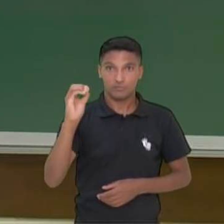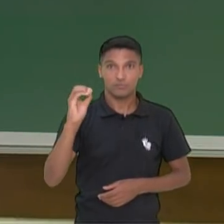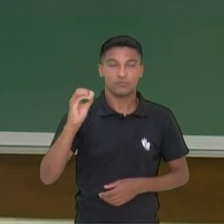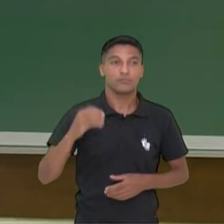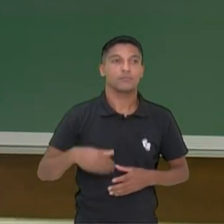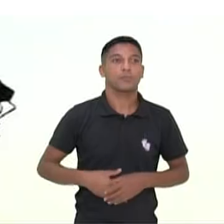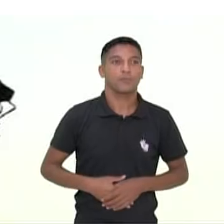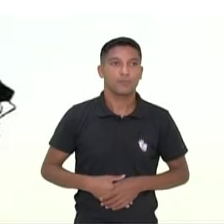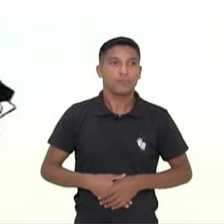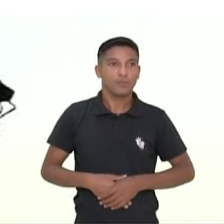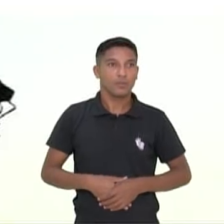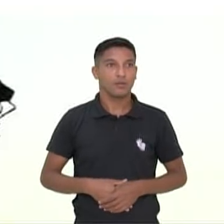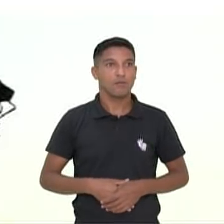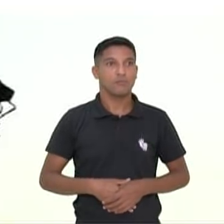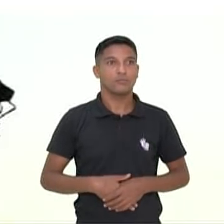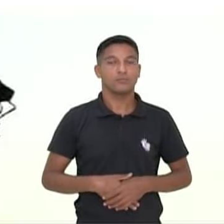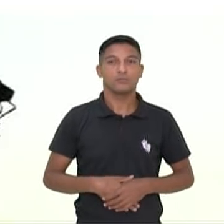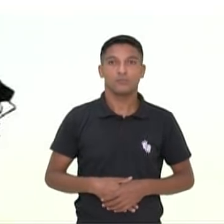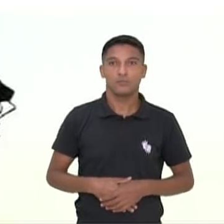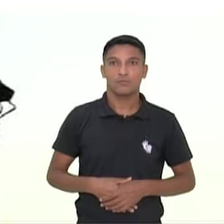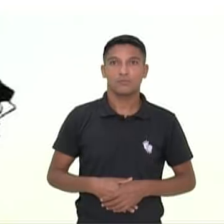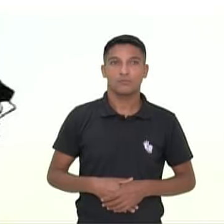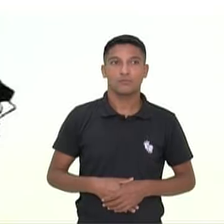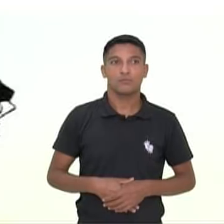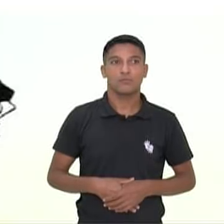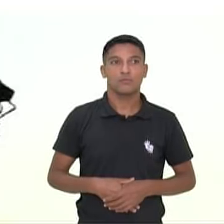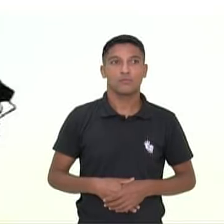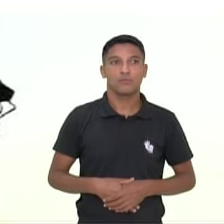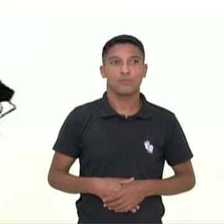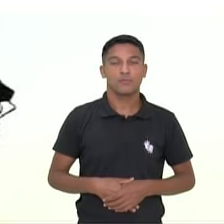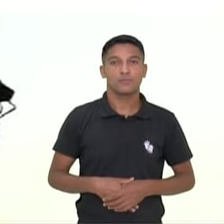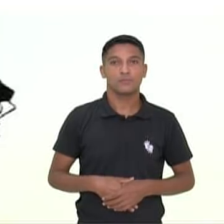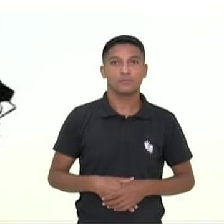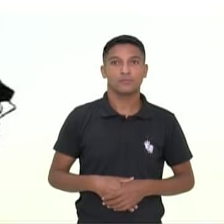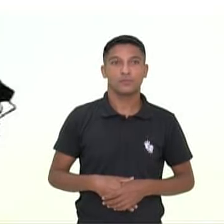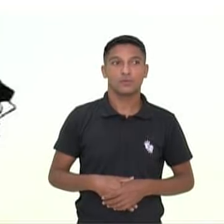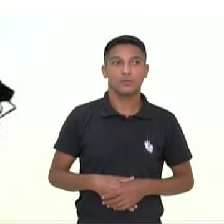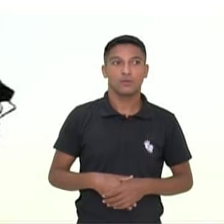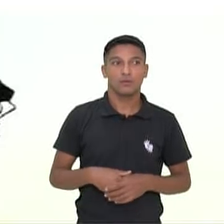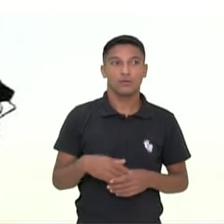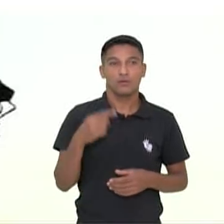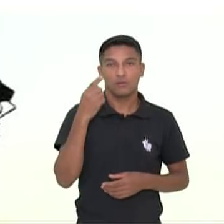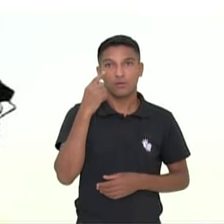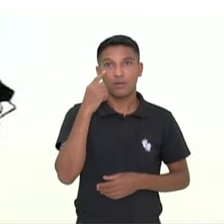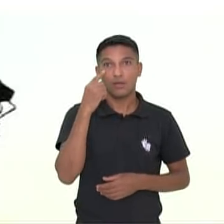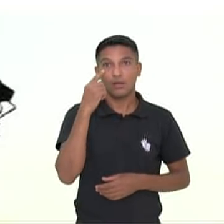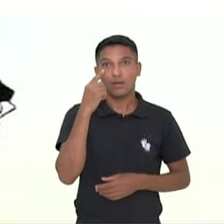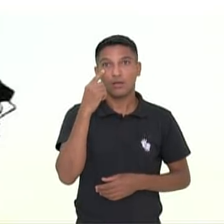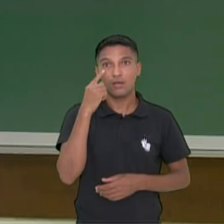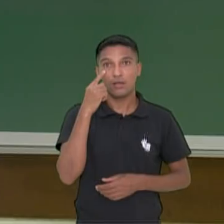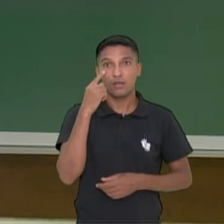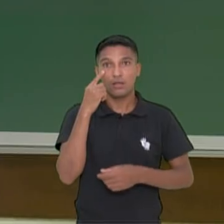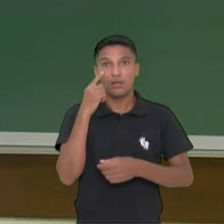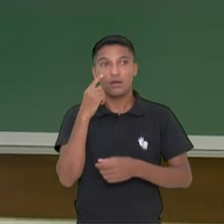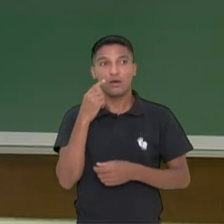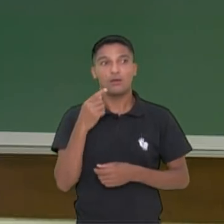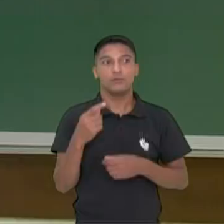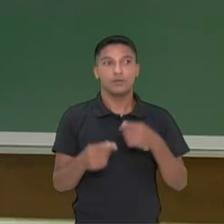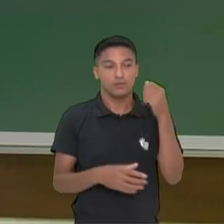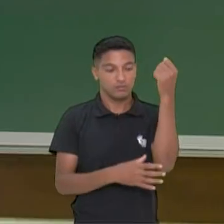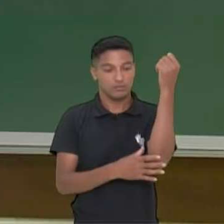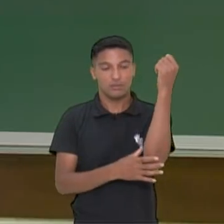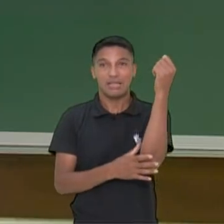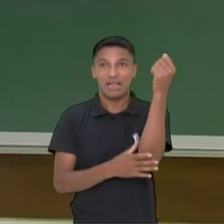Y, Yonkyo, né? Que é ao mesmo tempo em que eu pressiono, né, a altura do cotovelo do